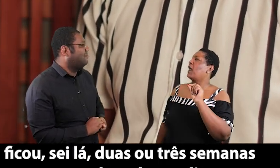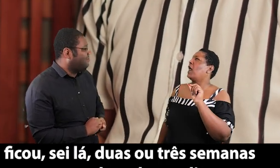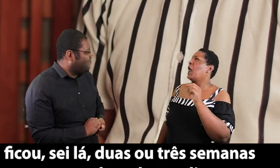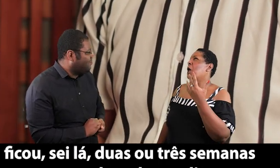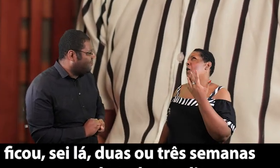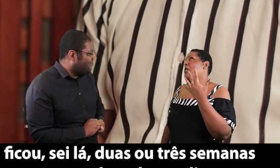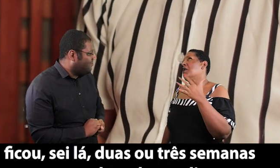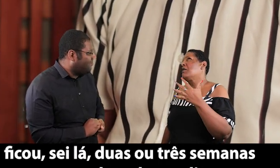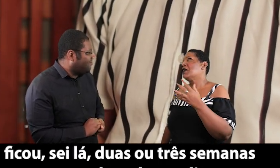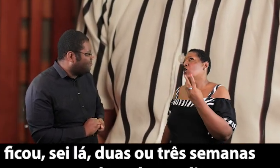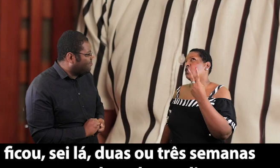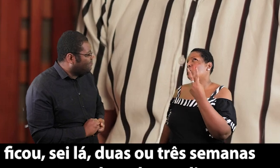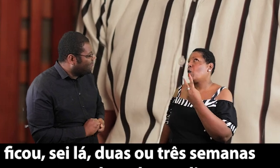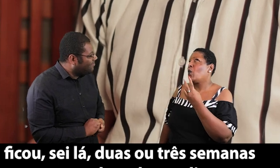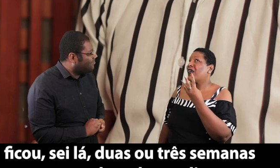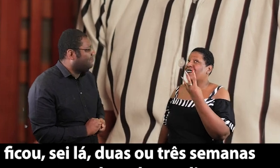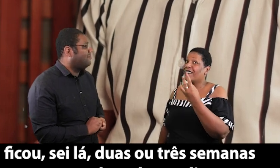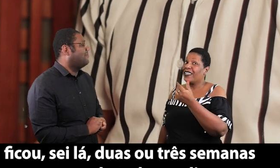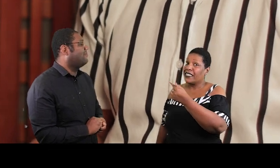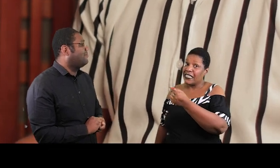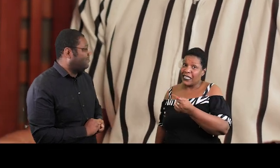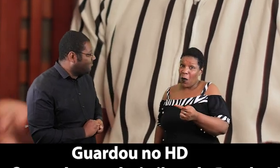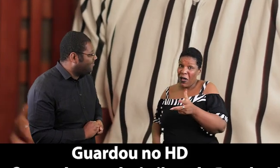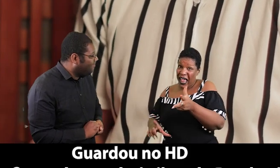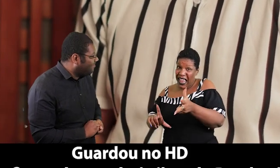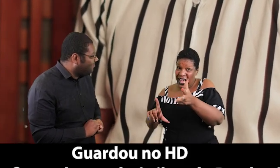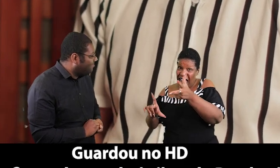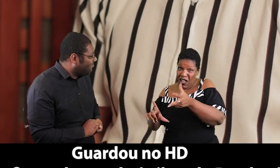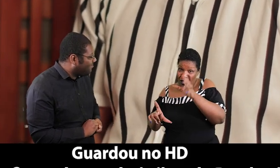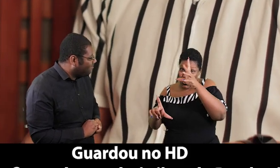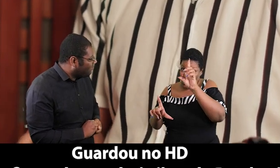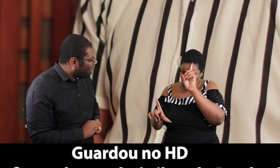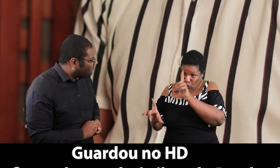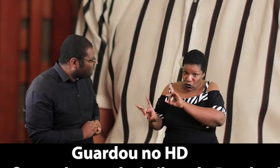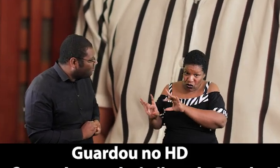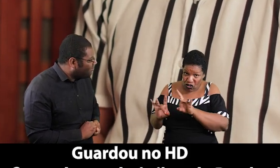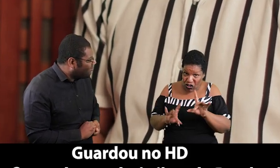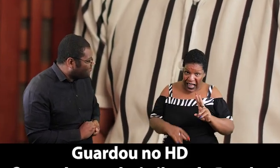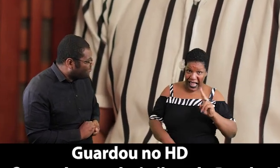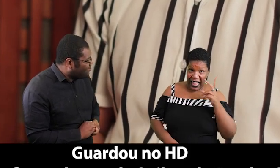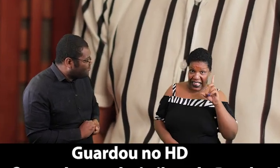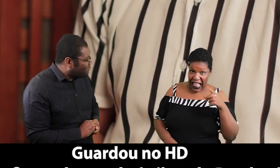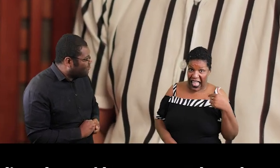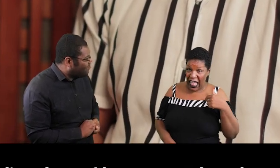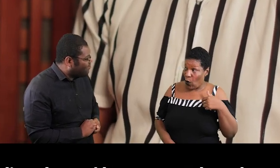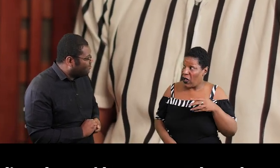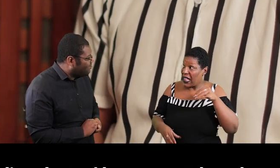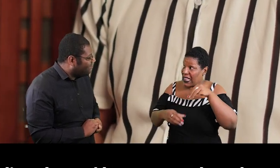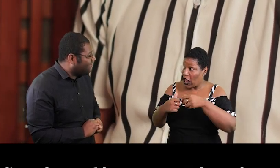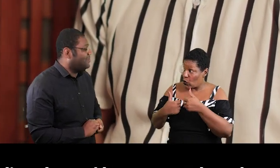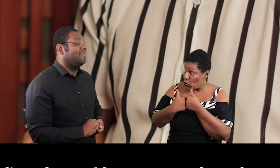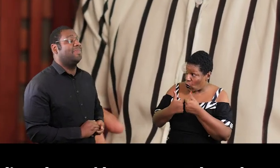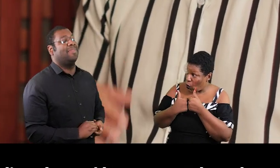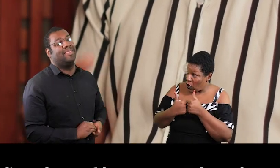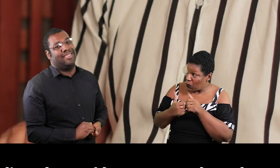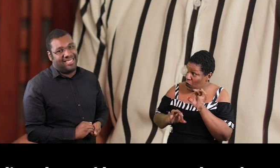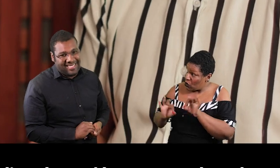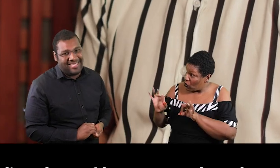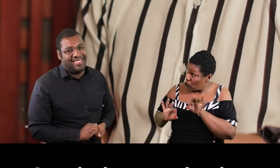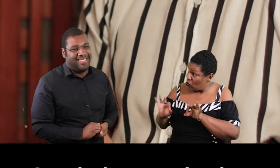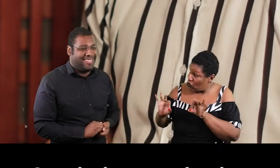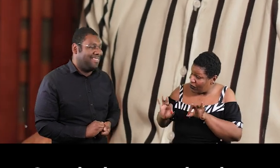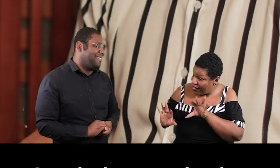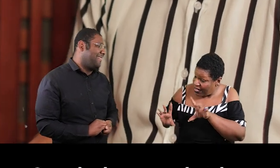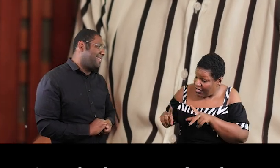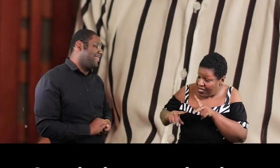sei lá, 2 ou 3 semanas gravando todos os dias. Guardou no HD. E eu ficava dentro do ônibus do Pato Bater, editando os vídeos pra poder soltar.